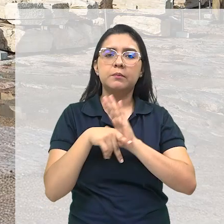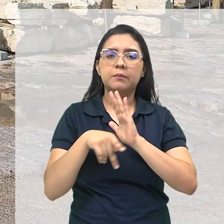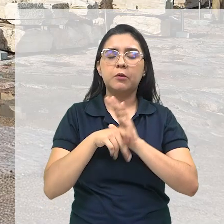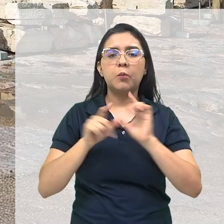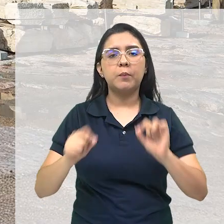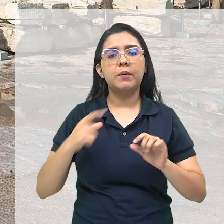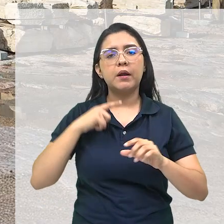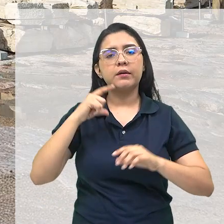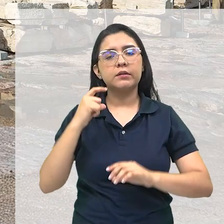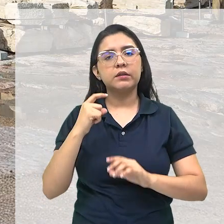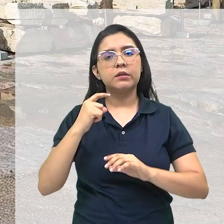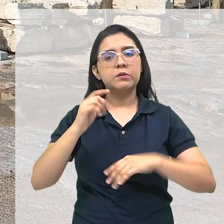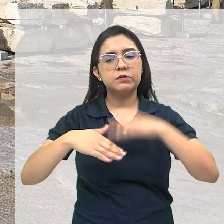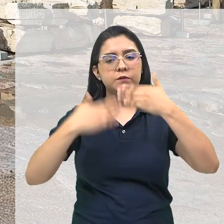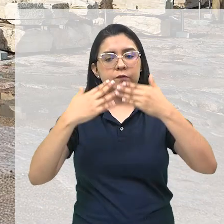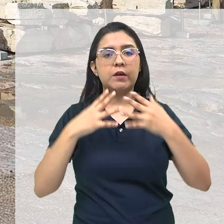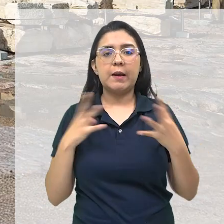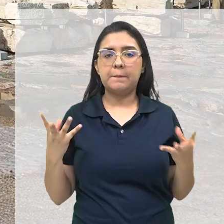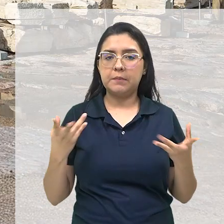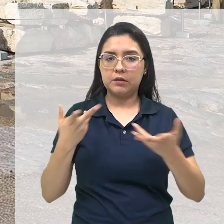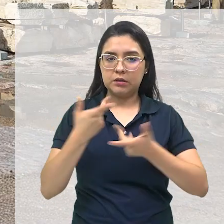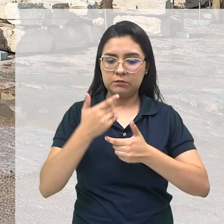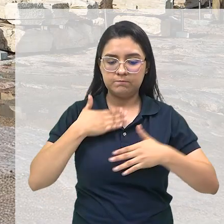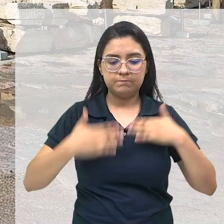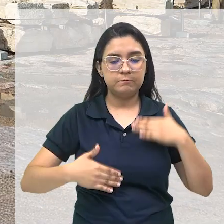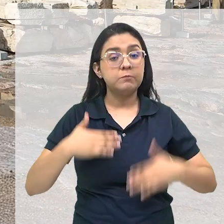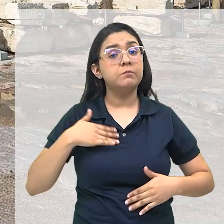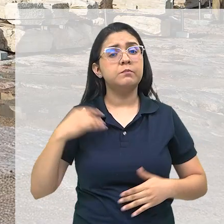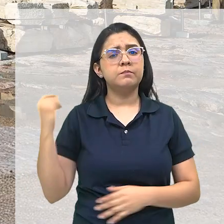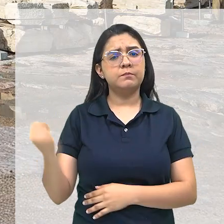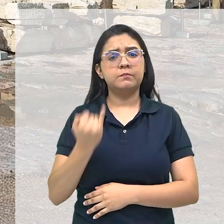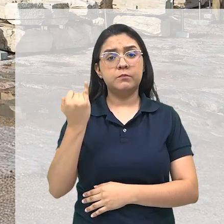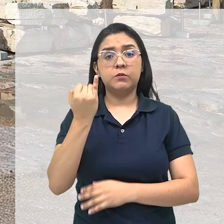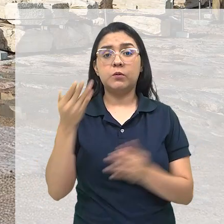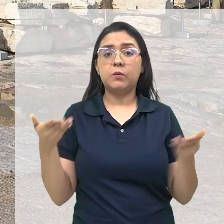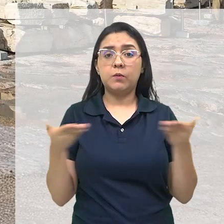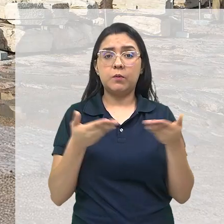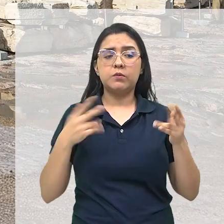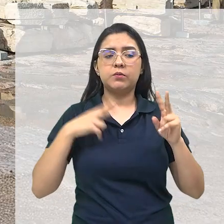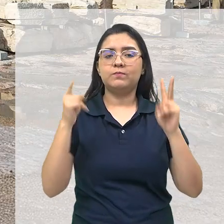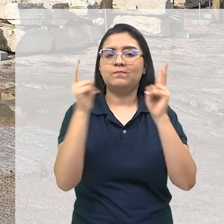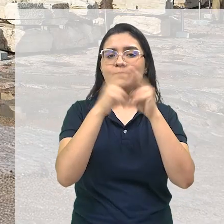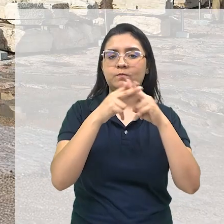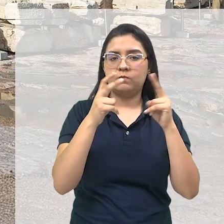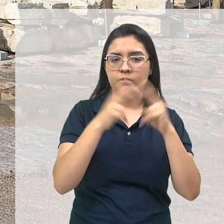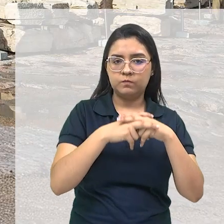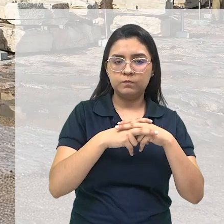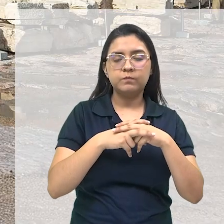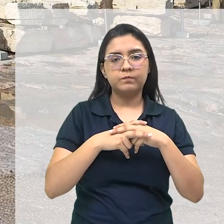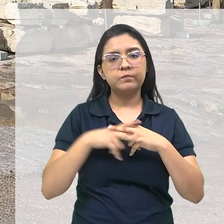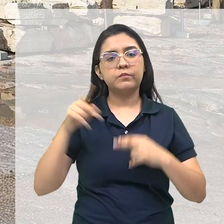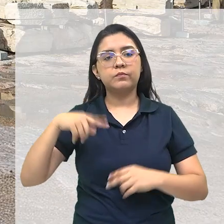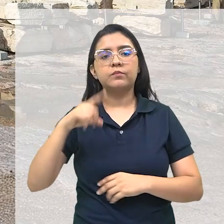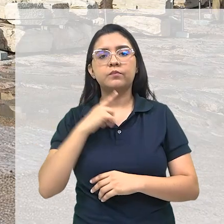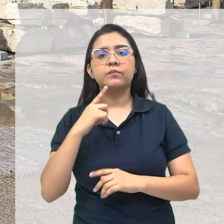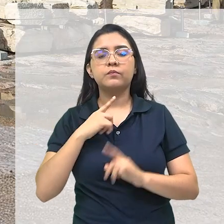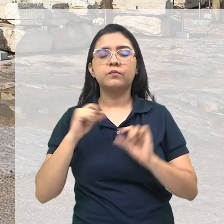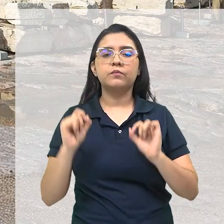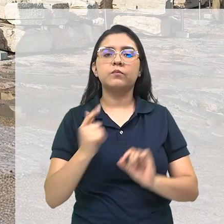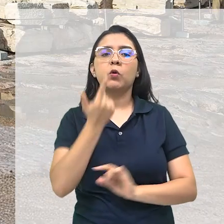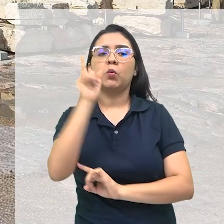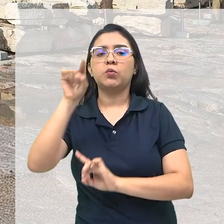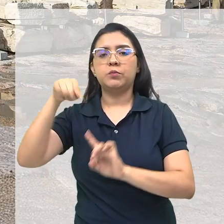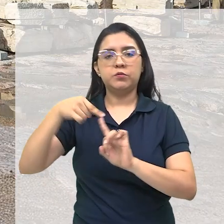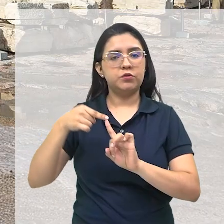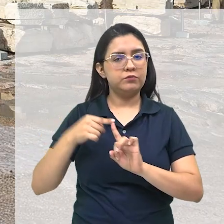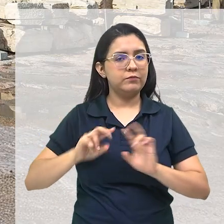desenvolver habilidades físicas muito importantes. Hoje em dia, as lutas, elas têm um outro papel que é